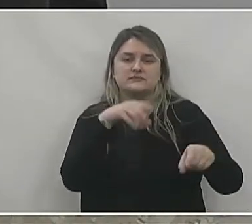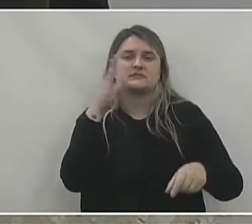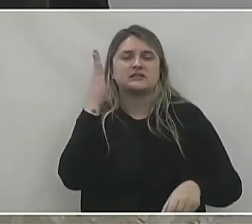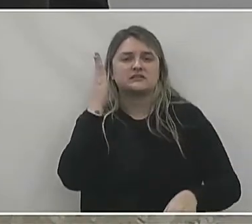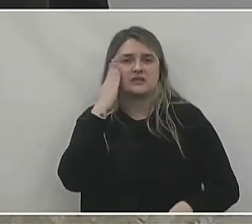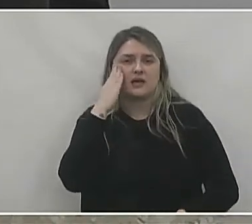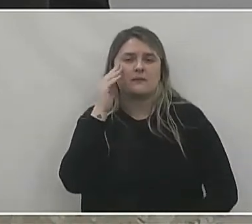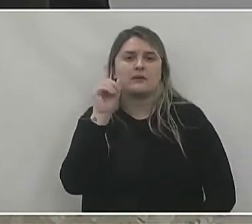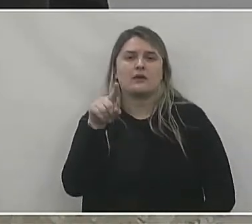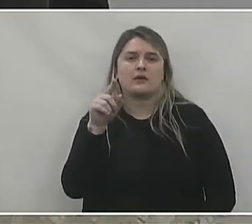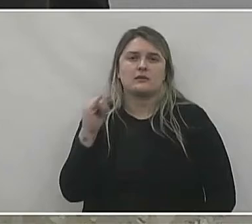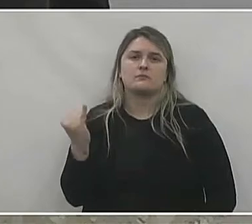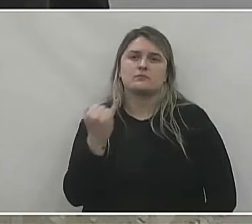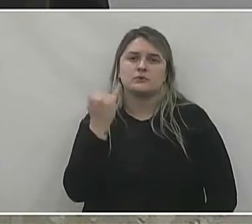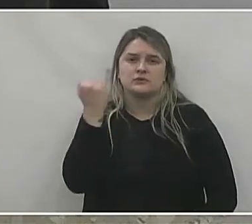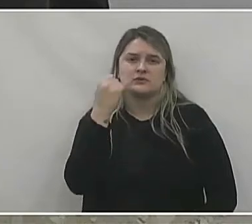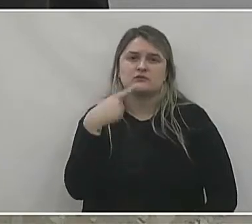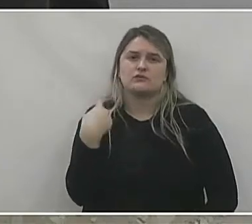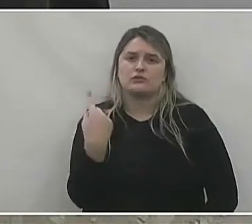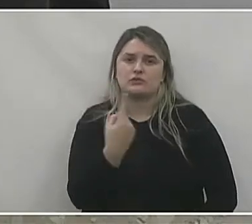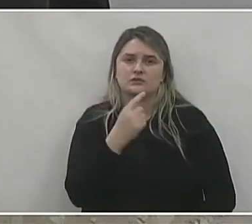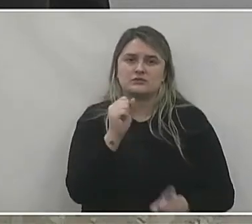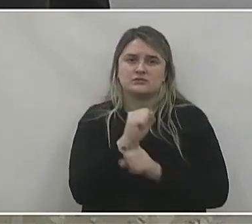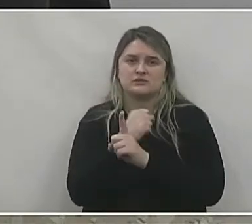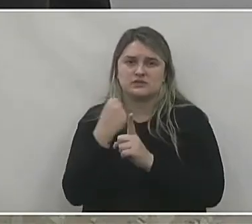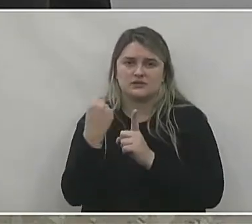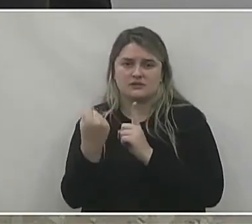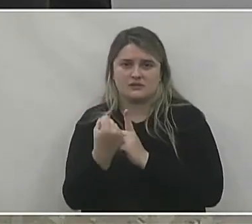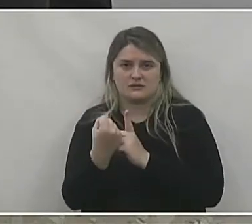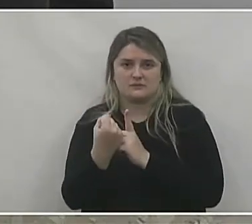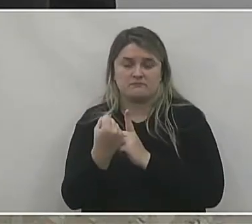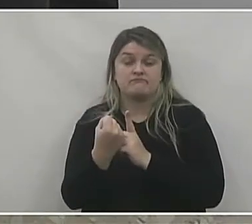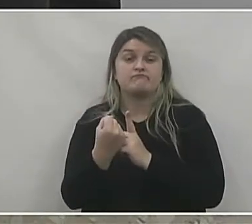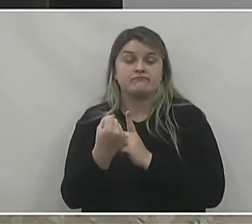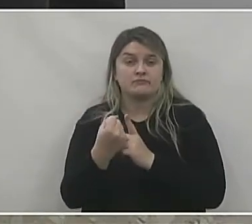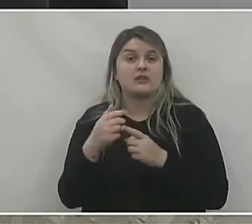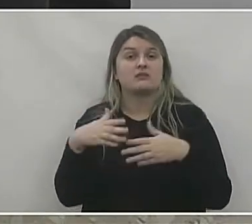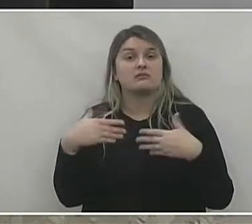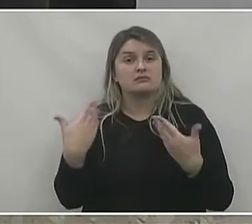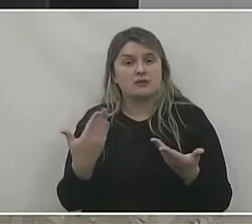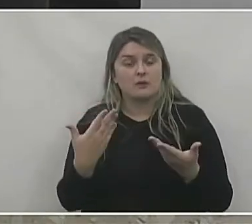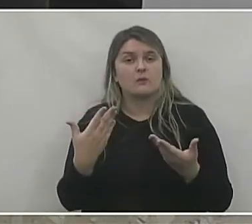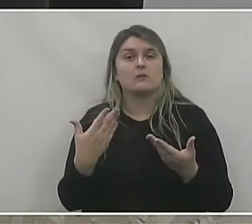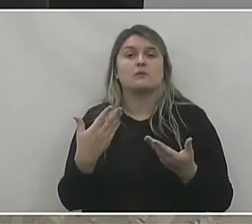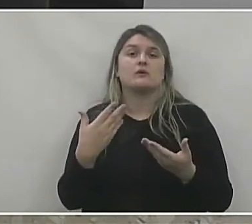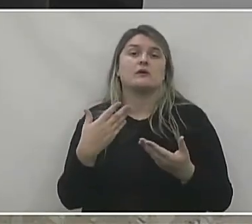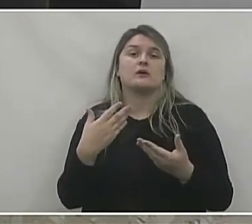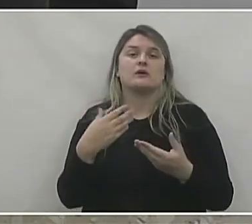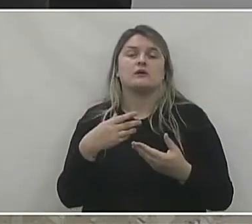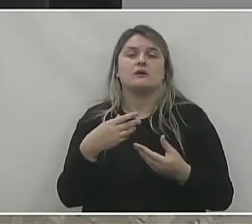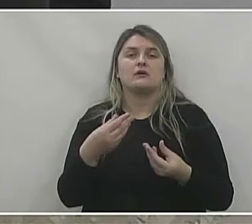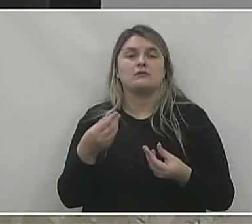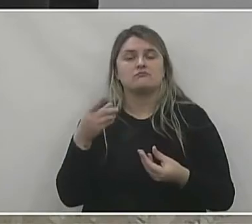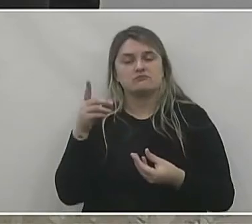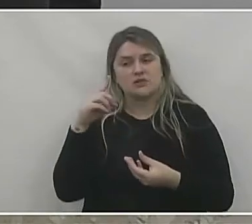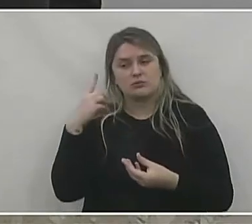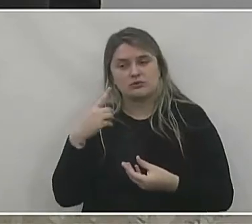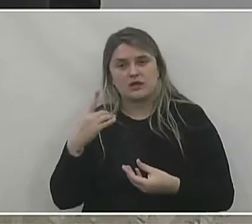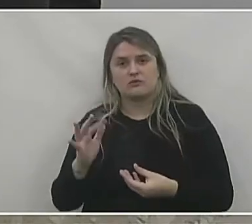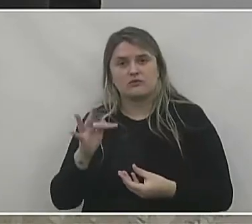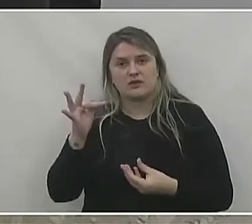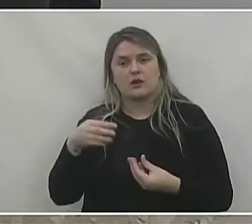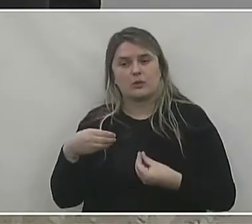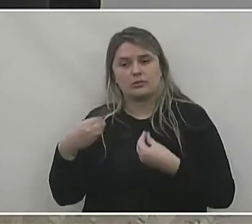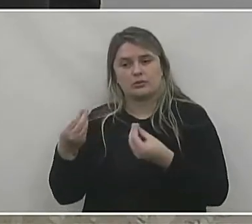a importância para a nossa sociedade desses trabalhadores. Então, fica aqui o presente do